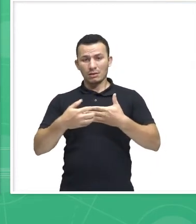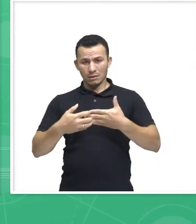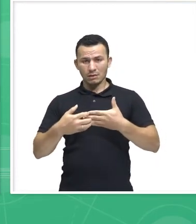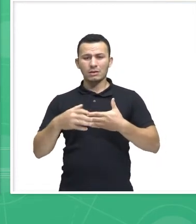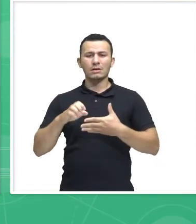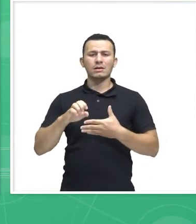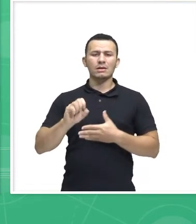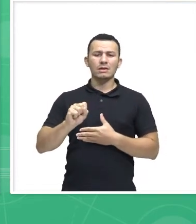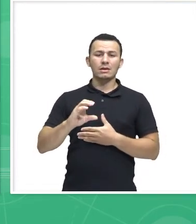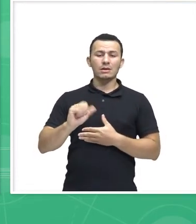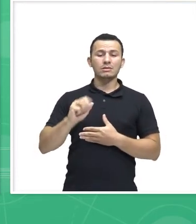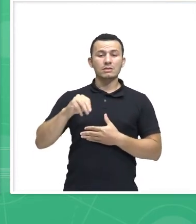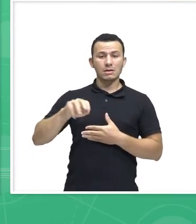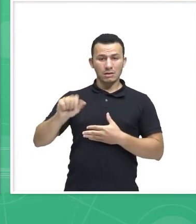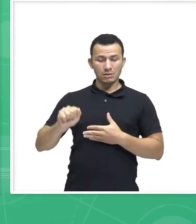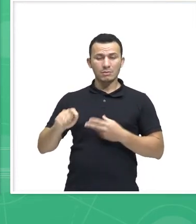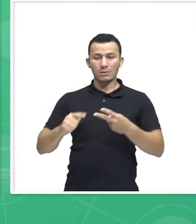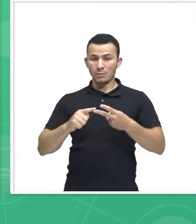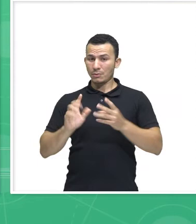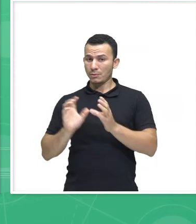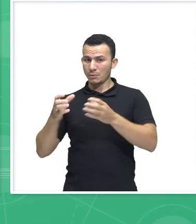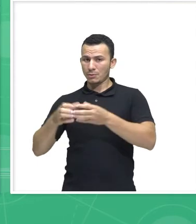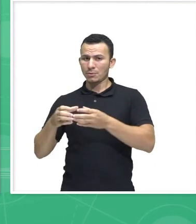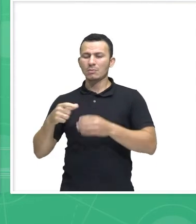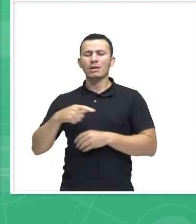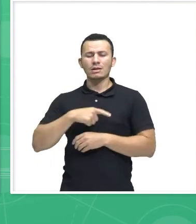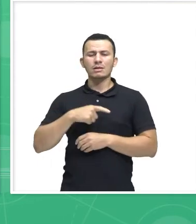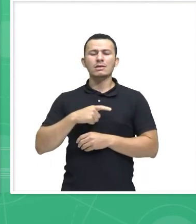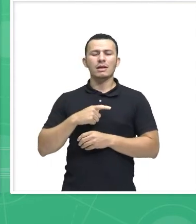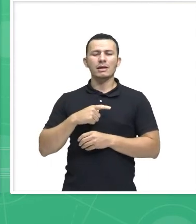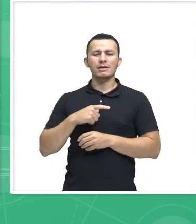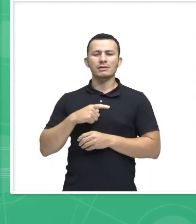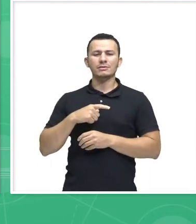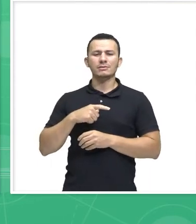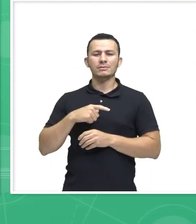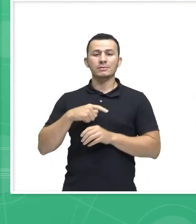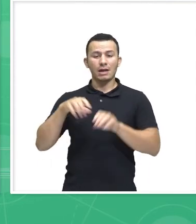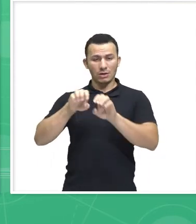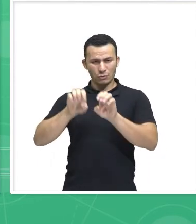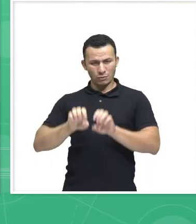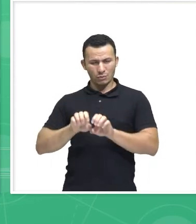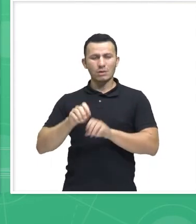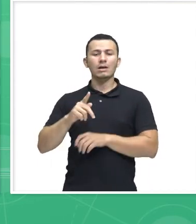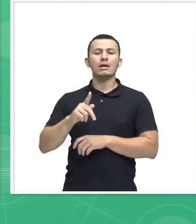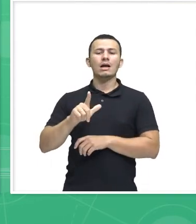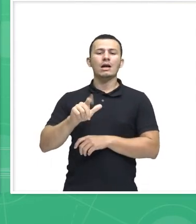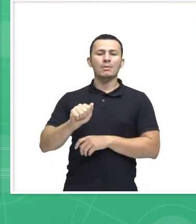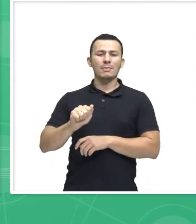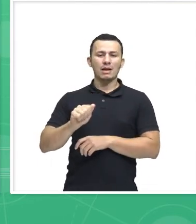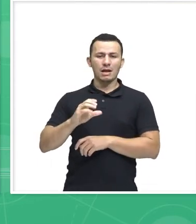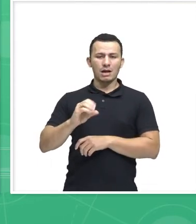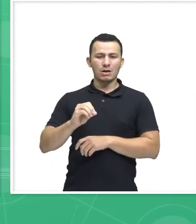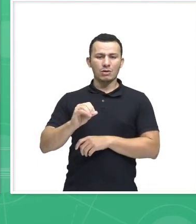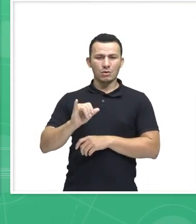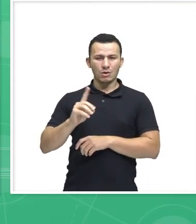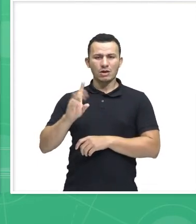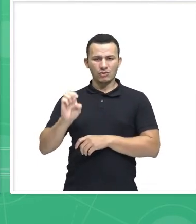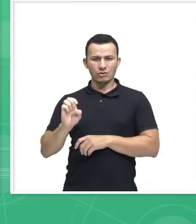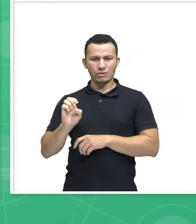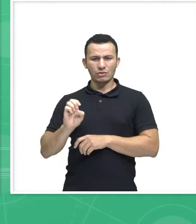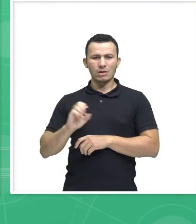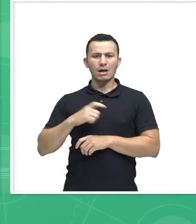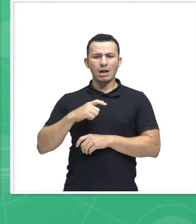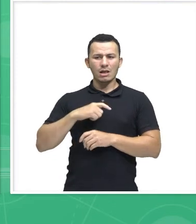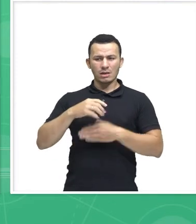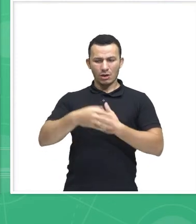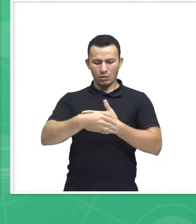as escamas então dos condrictes da informação placoide como nós já vimos nos tem quiser forma dérmica a cloaca